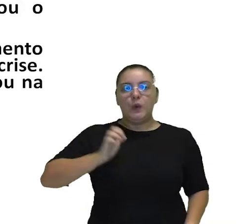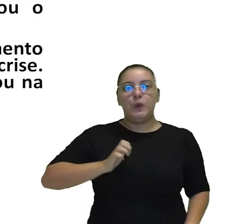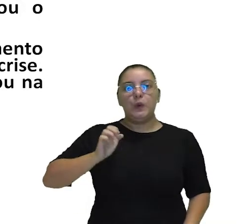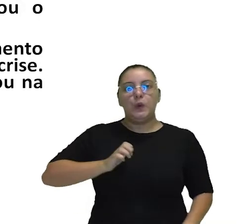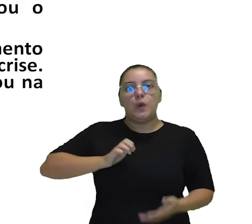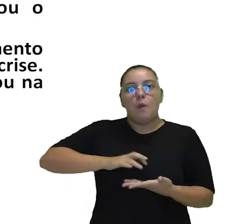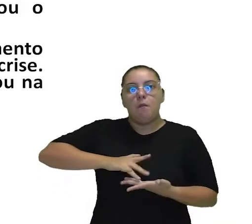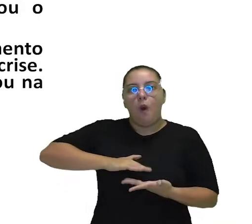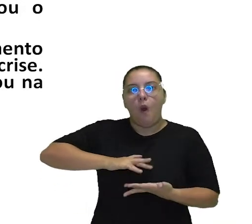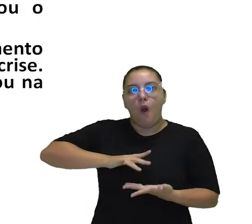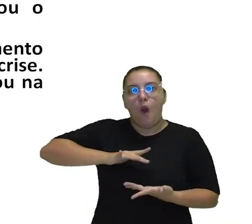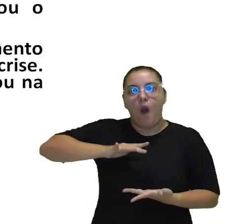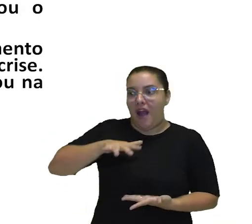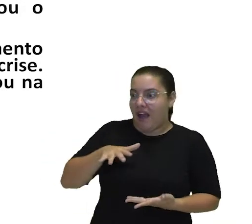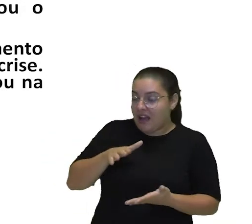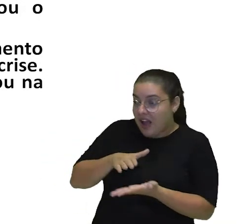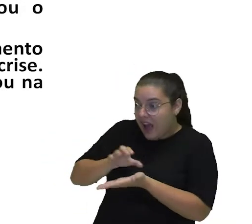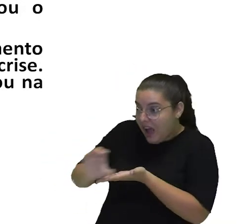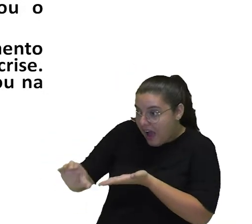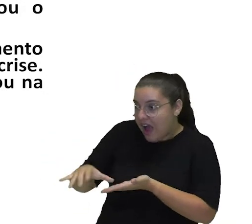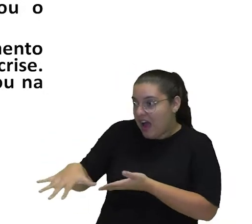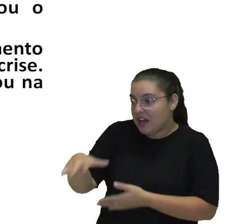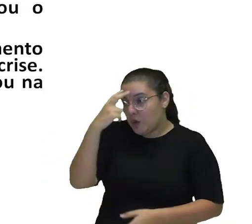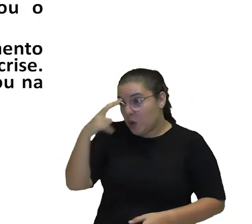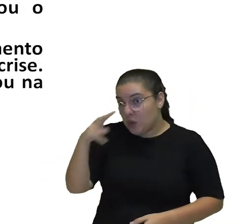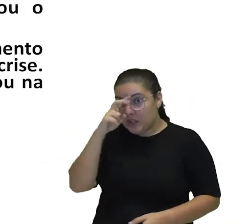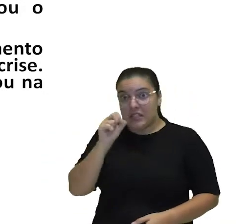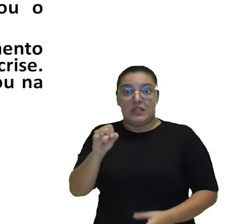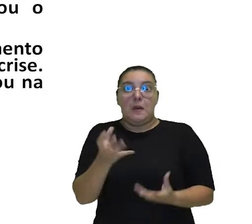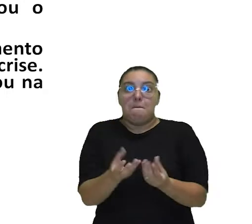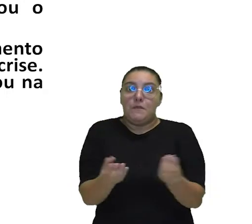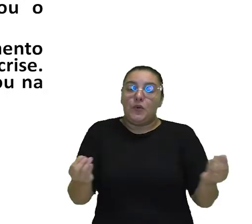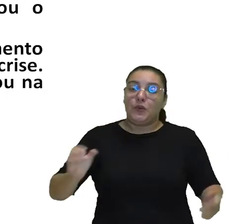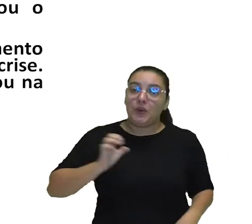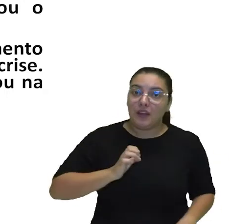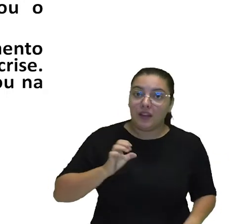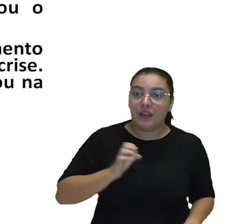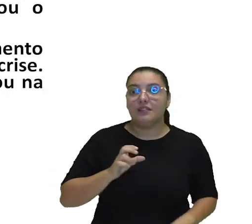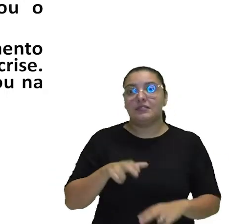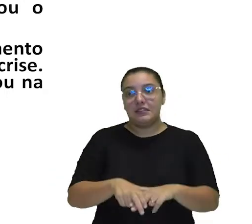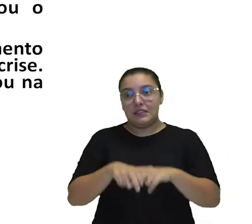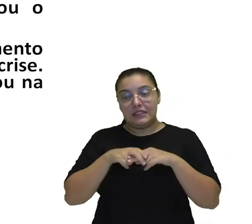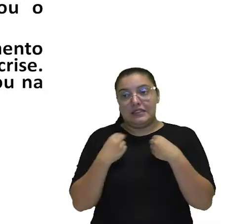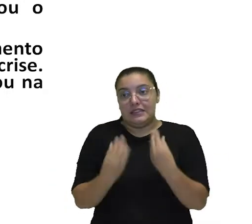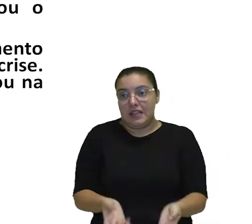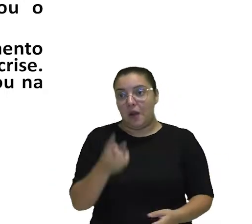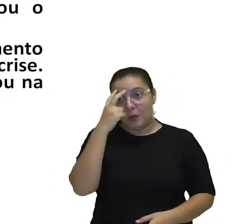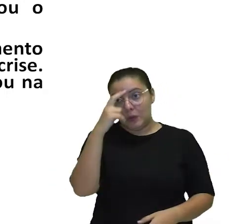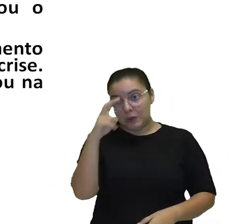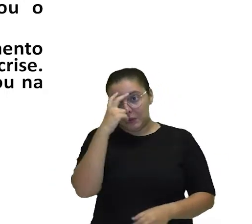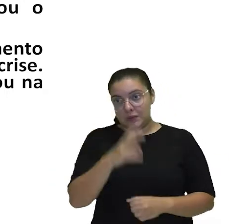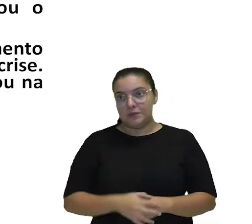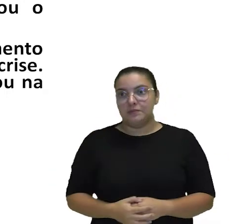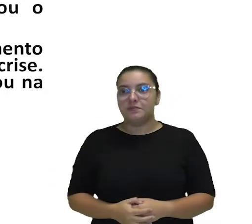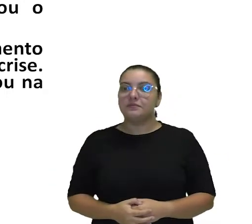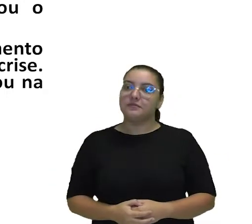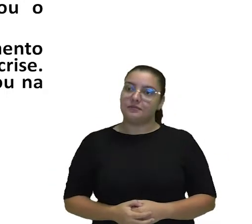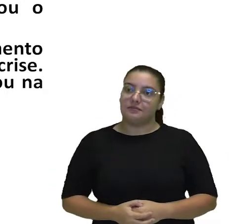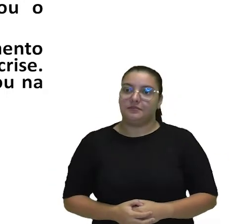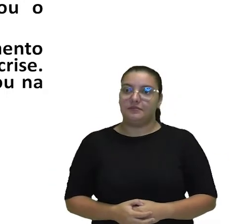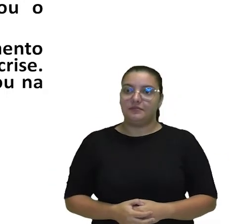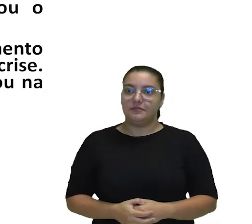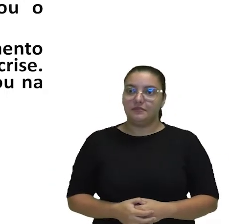essa riqueza, investe na cultura. Porque quando a riqueza é grande demais, aí que se investe em cultura. Isso é uma